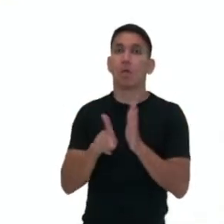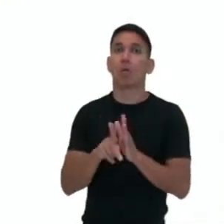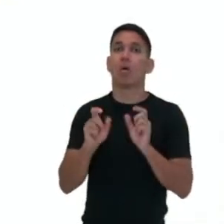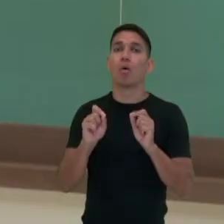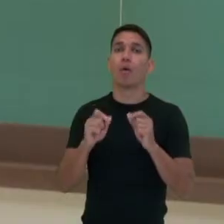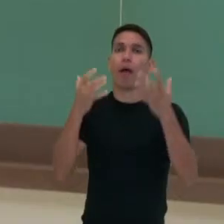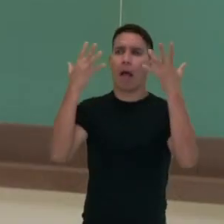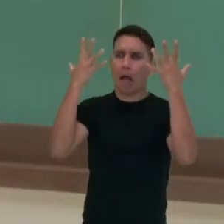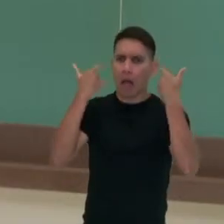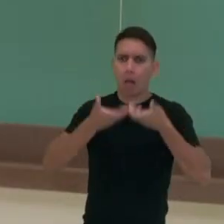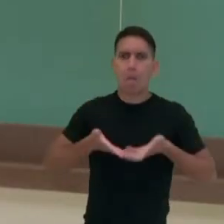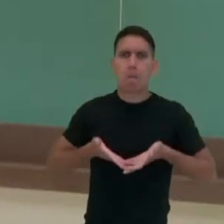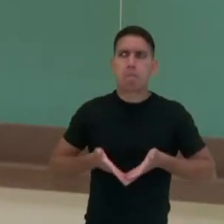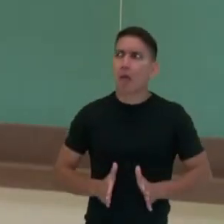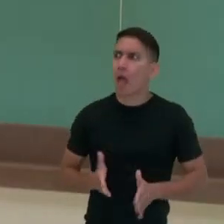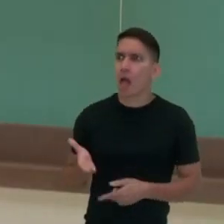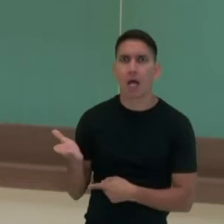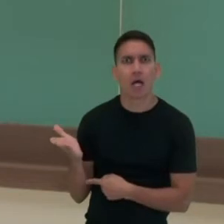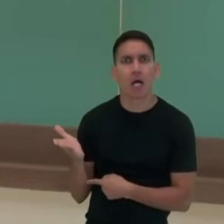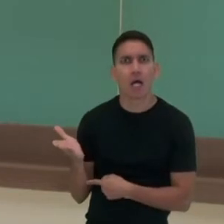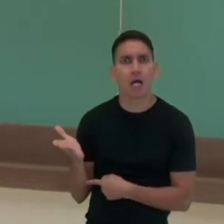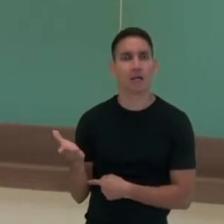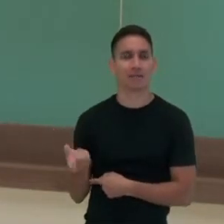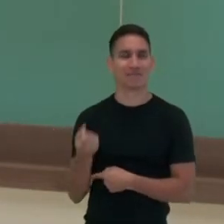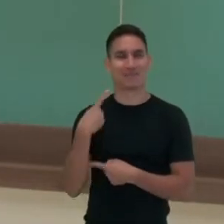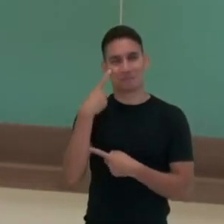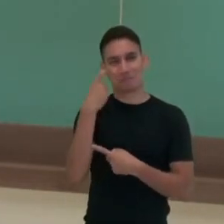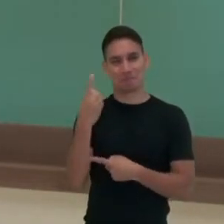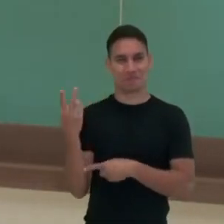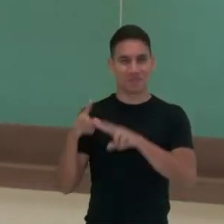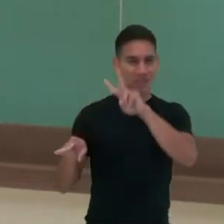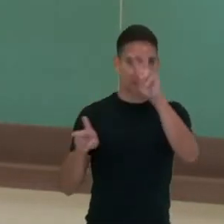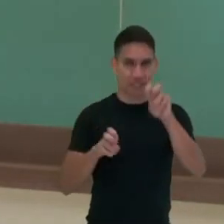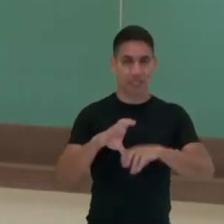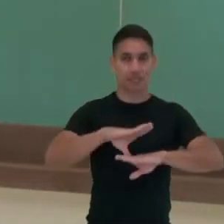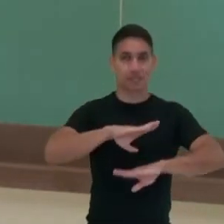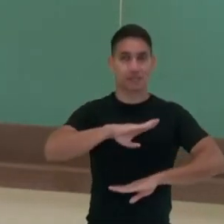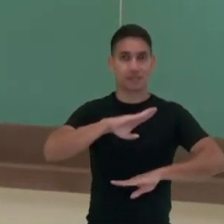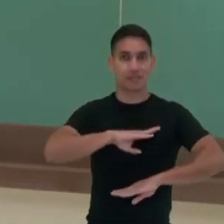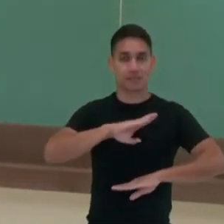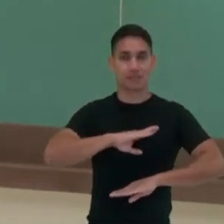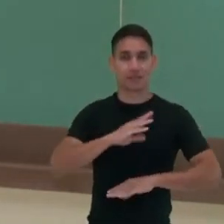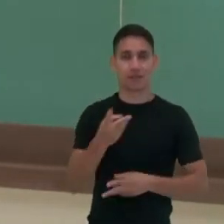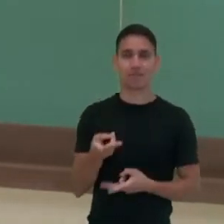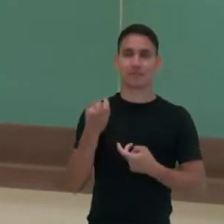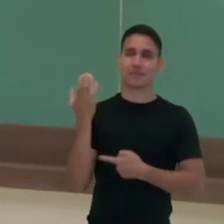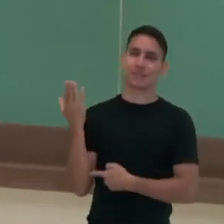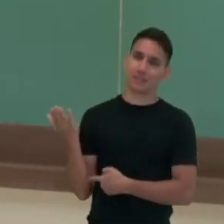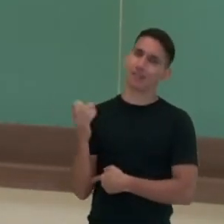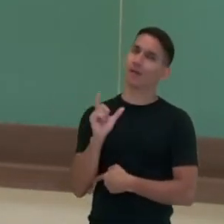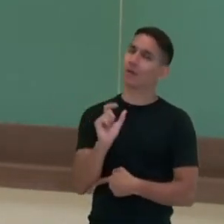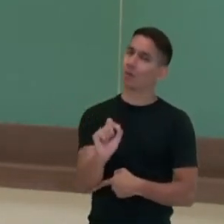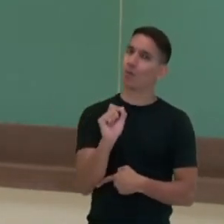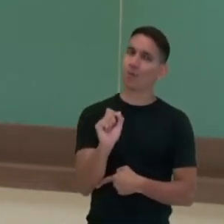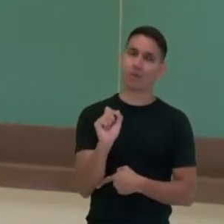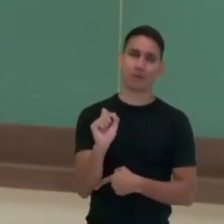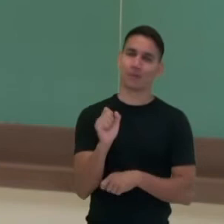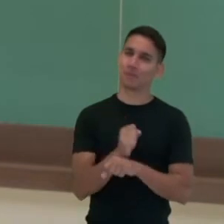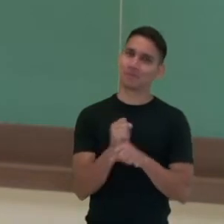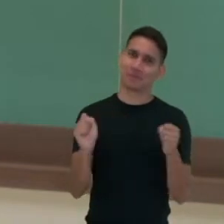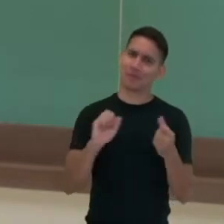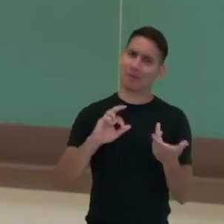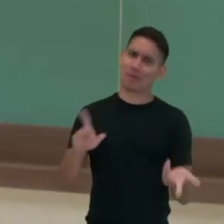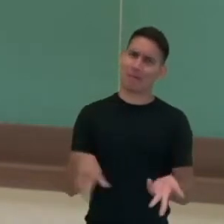deu cria. Então, olha que interessante, essa situação. Gente, não tem como não